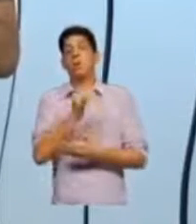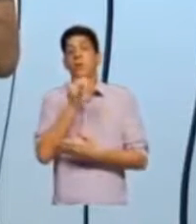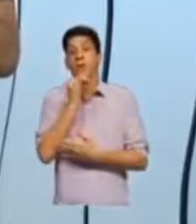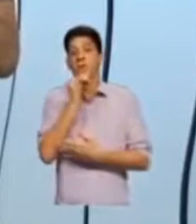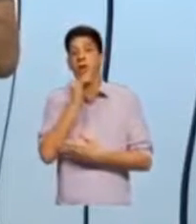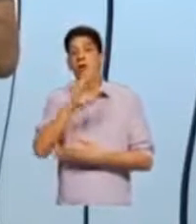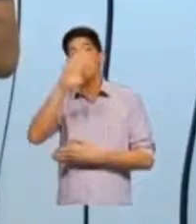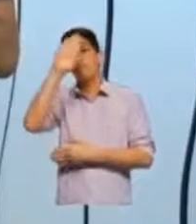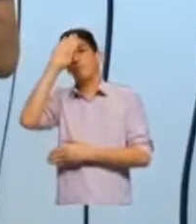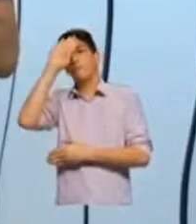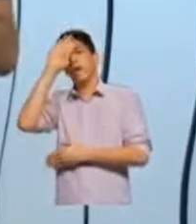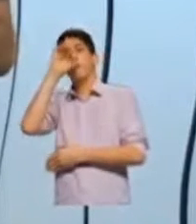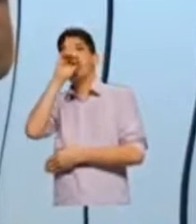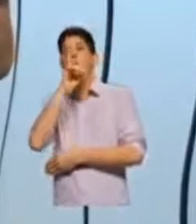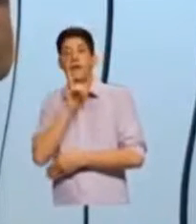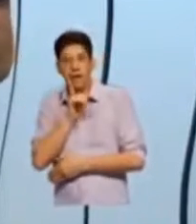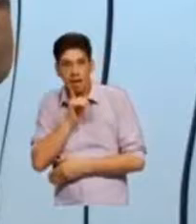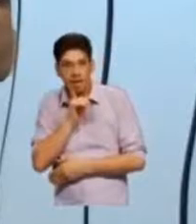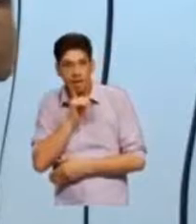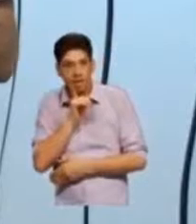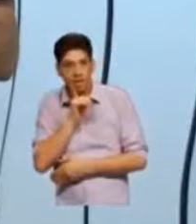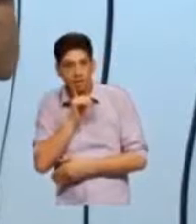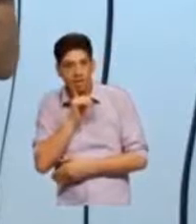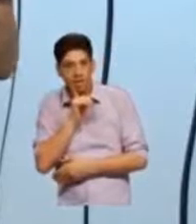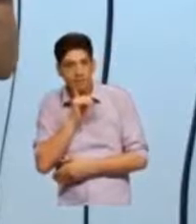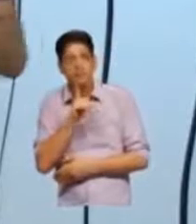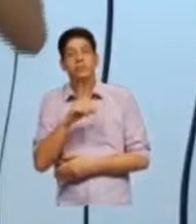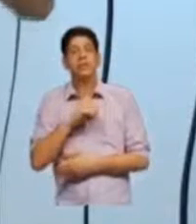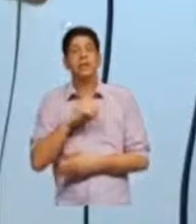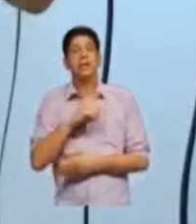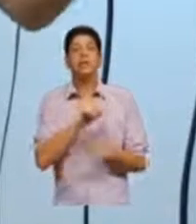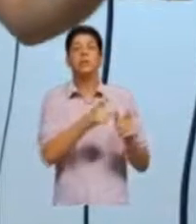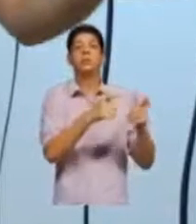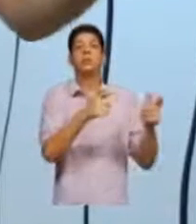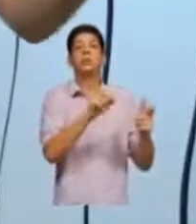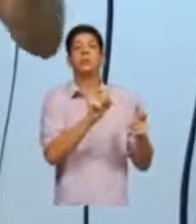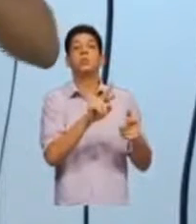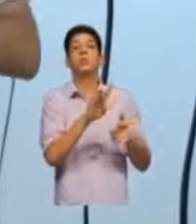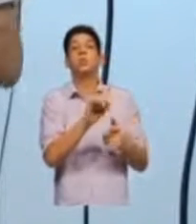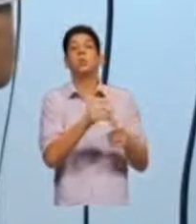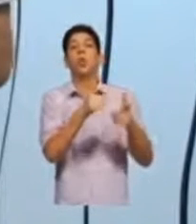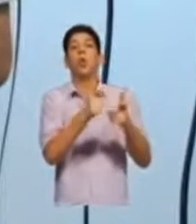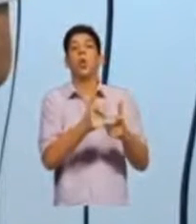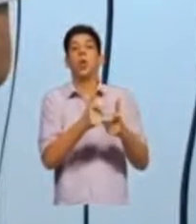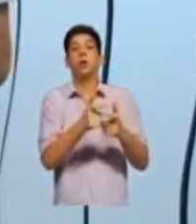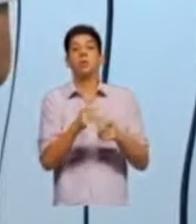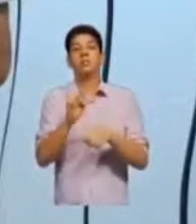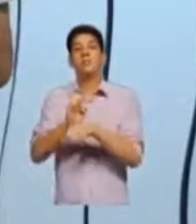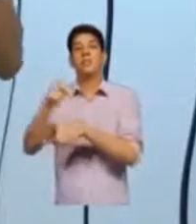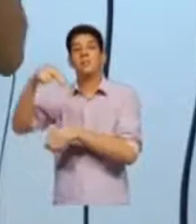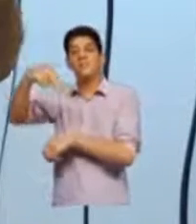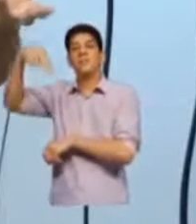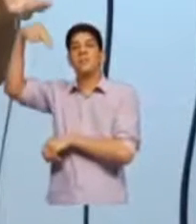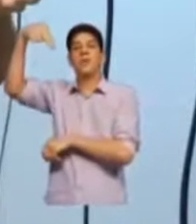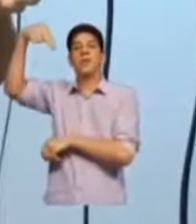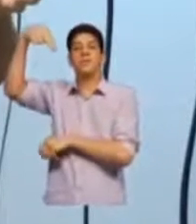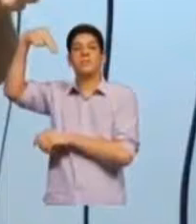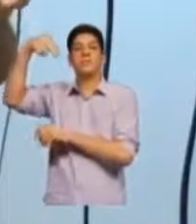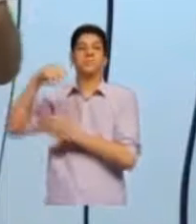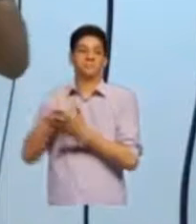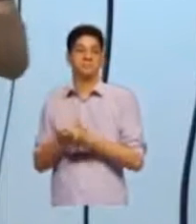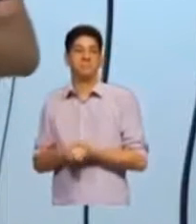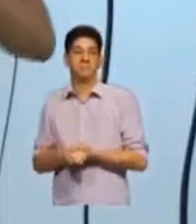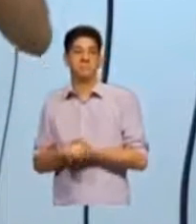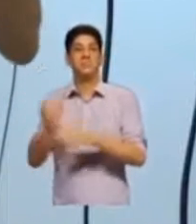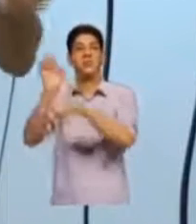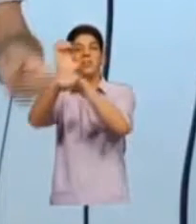febre amarela, nossa, ela tem surto aonde? No estado norte. Dos estados do